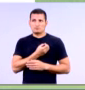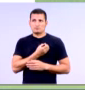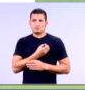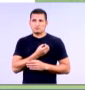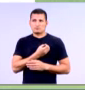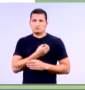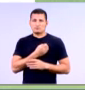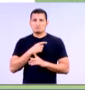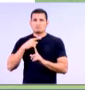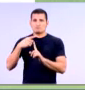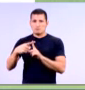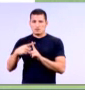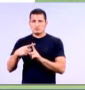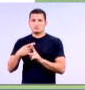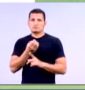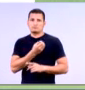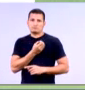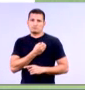sei.